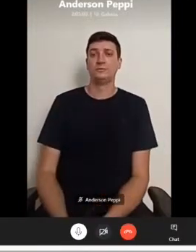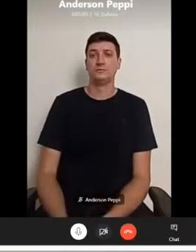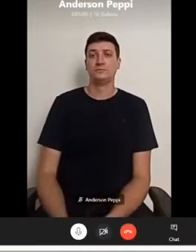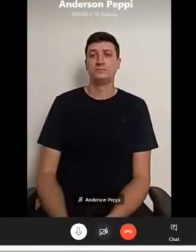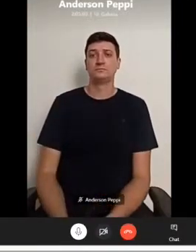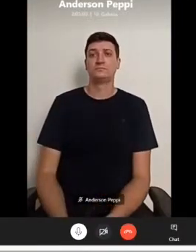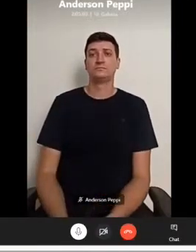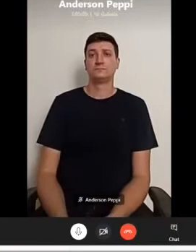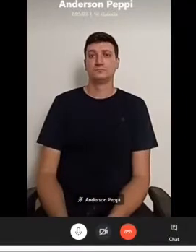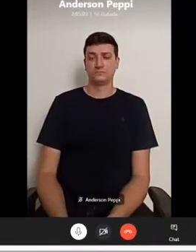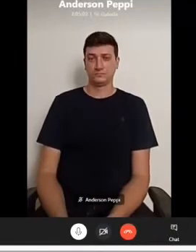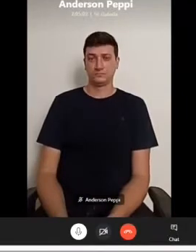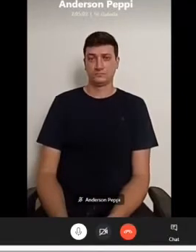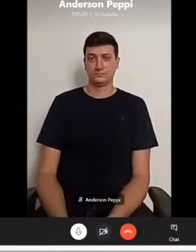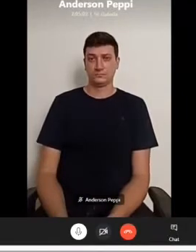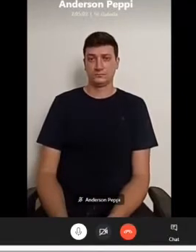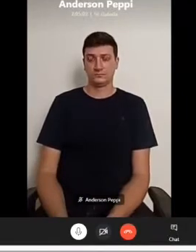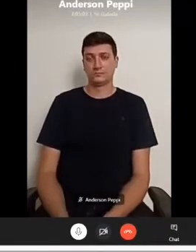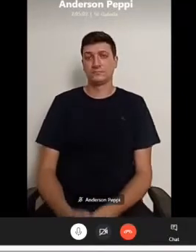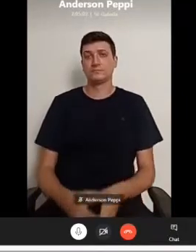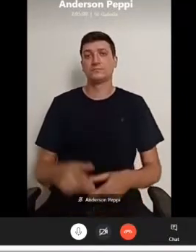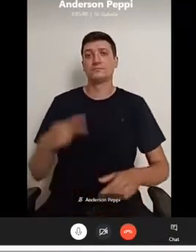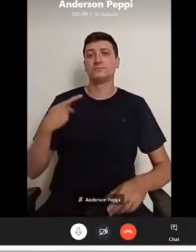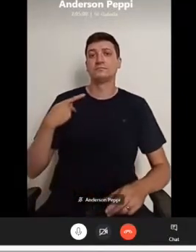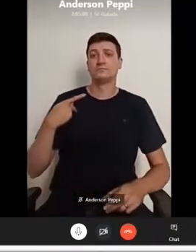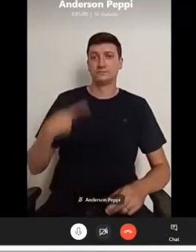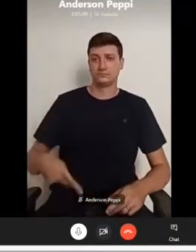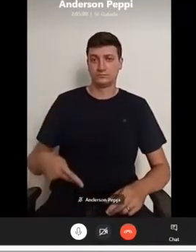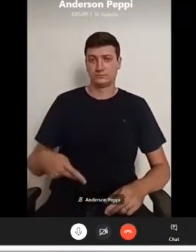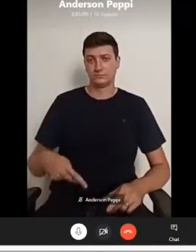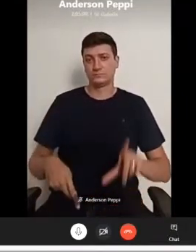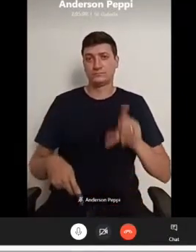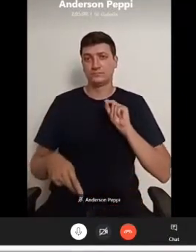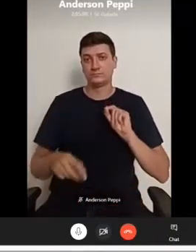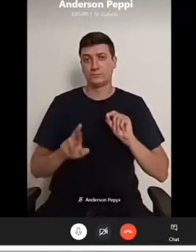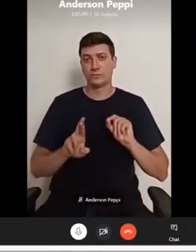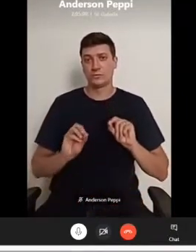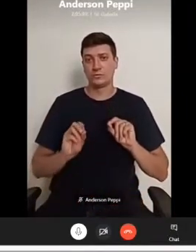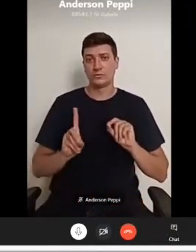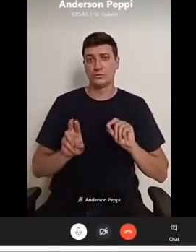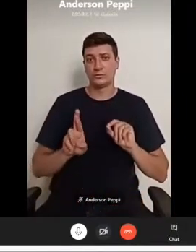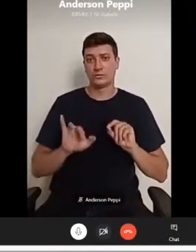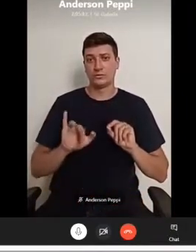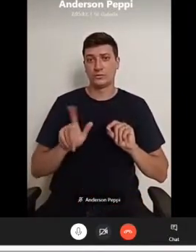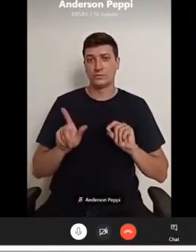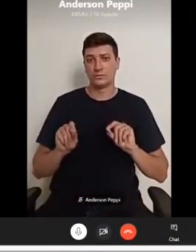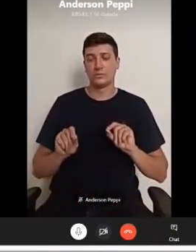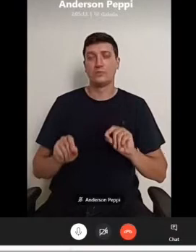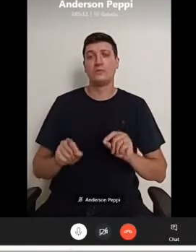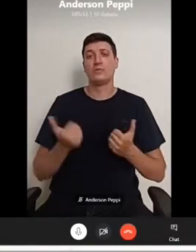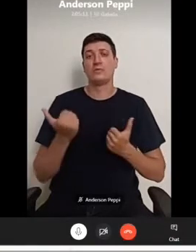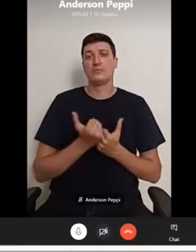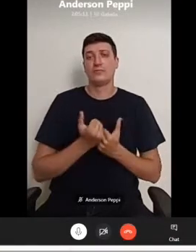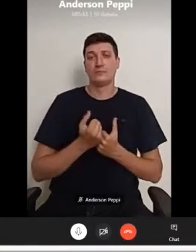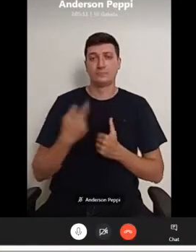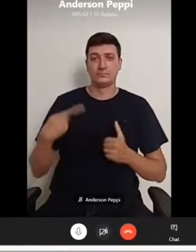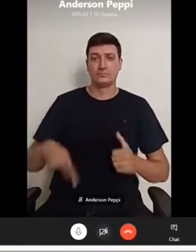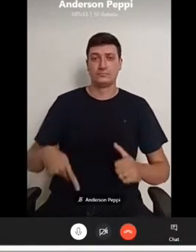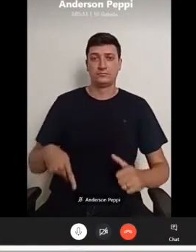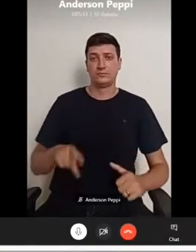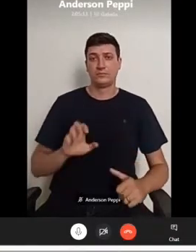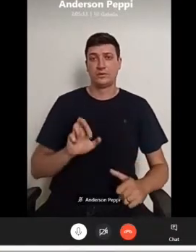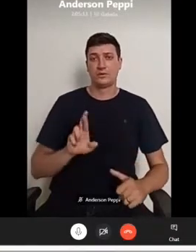Para o cargo de presidente, Rodrigo Rodrigues. Cargo de vice-presidente, Érica Cristina Leal